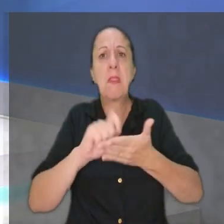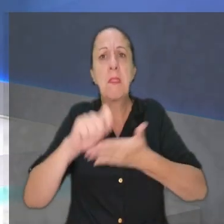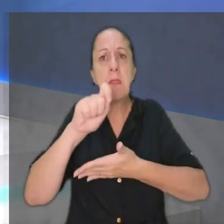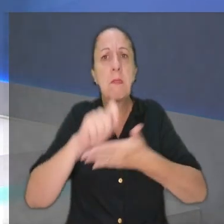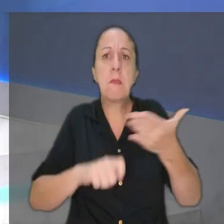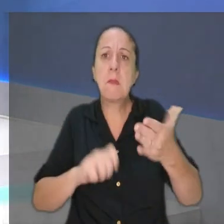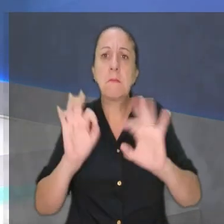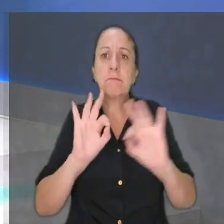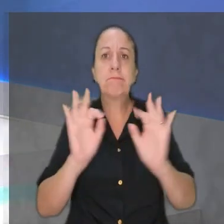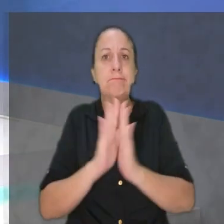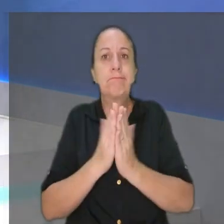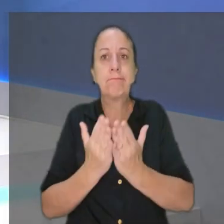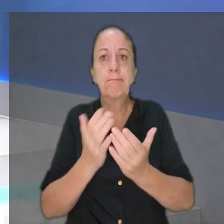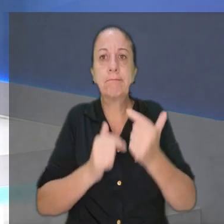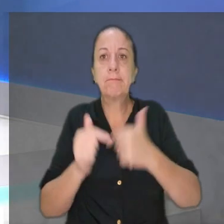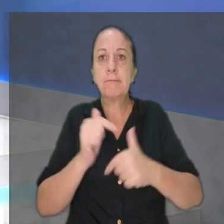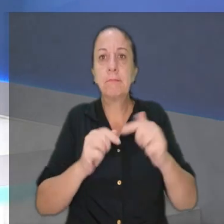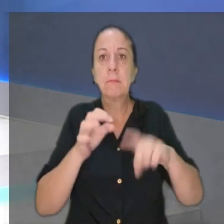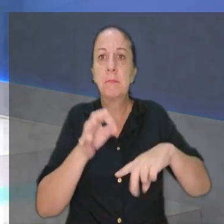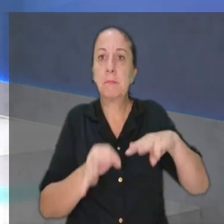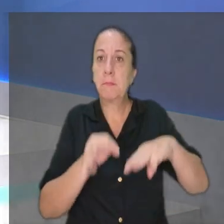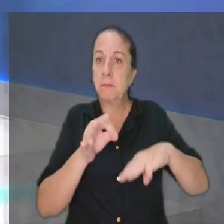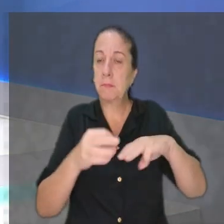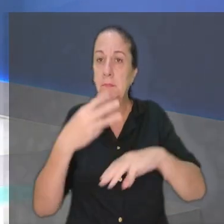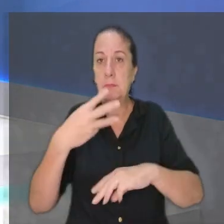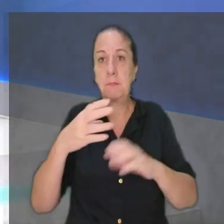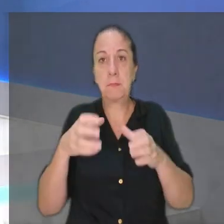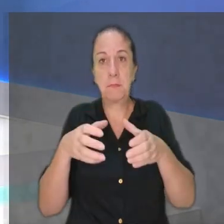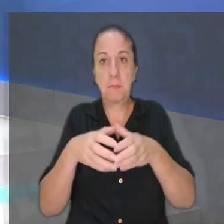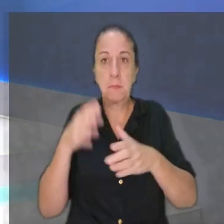carteira de trabalho. Mas os ministros da terceira turma do